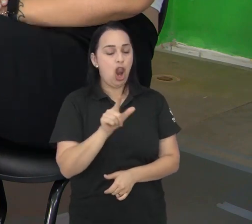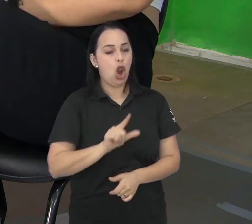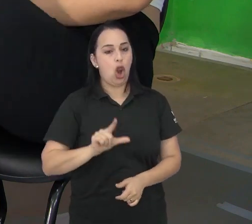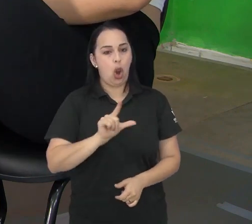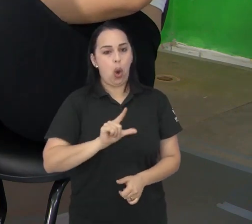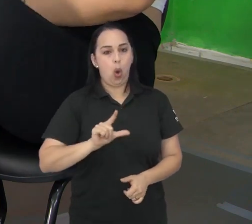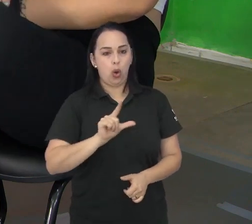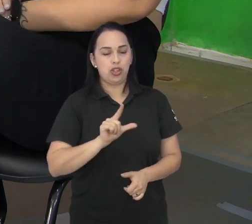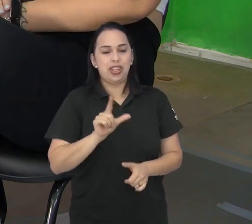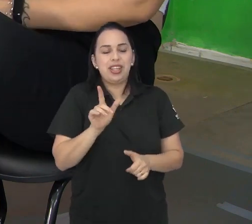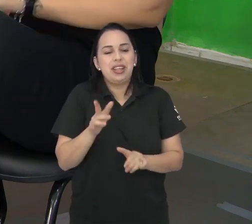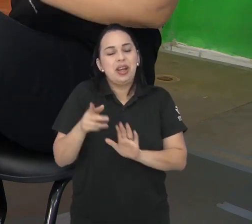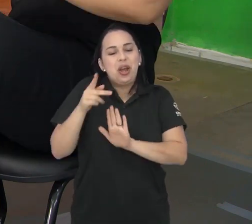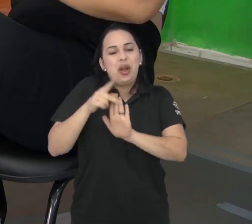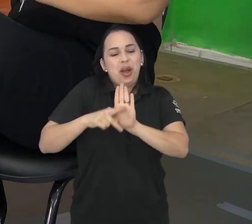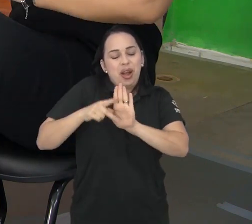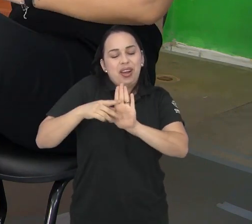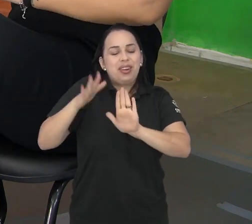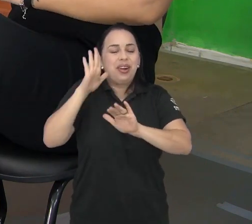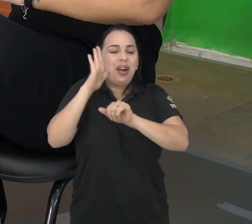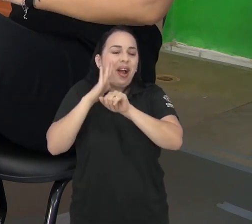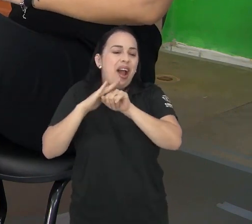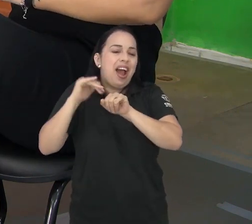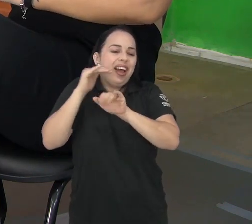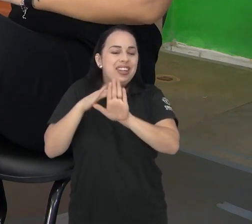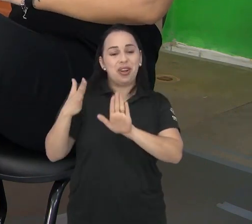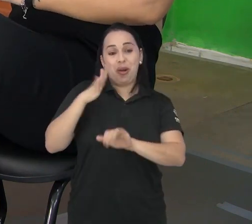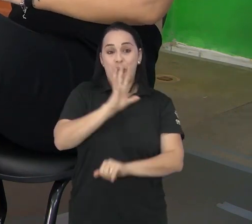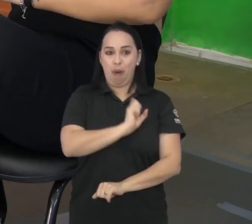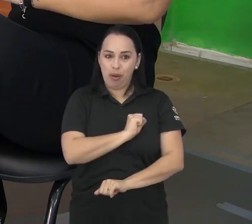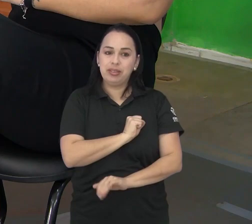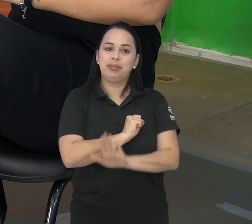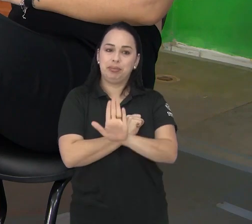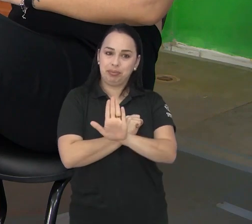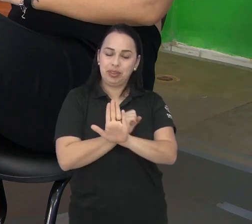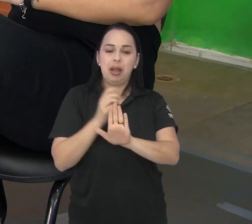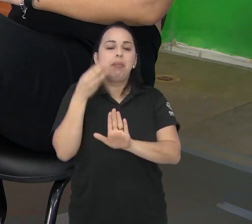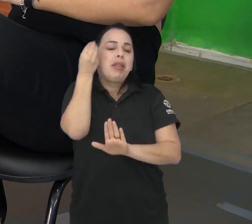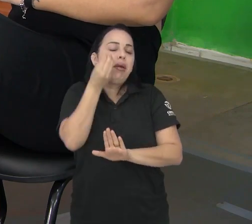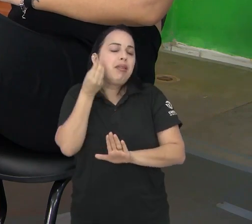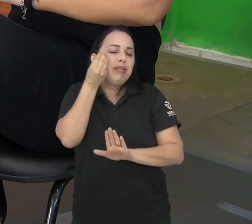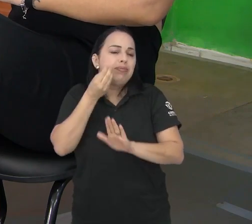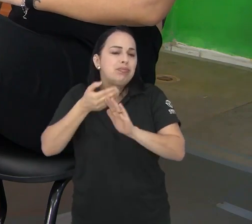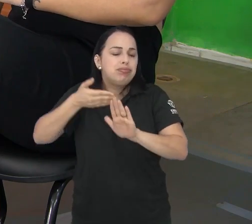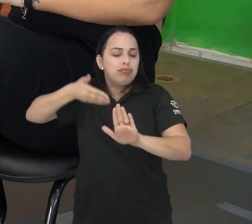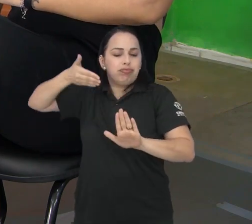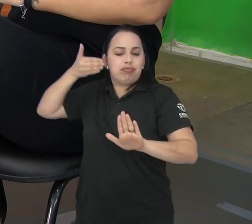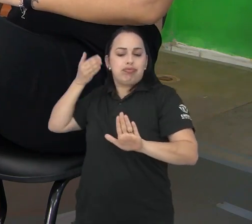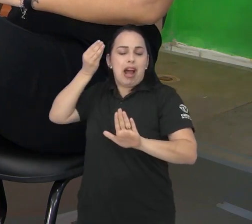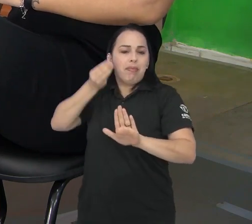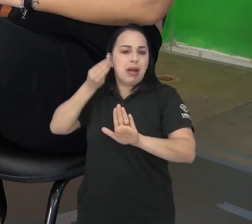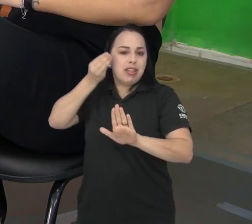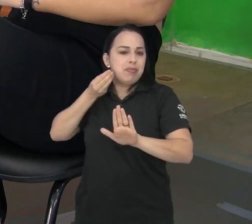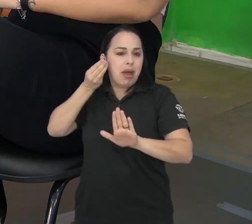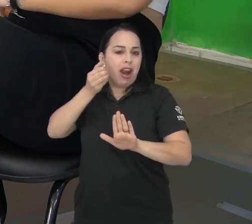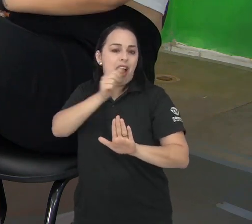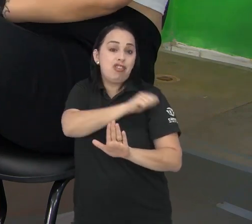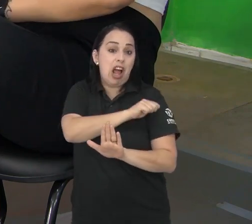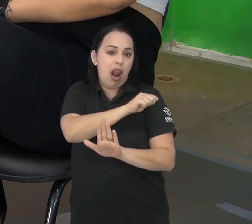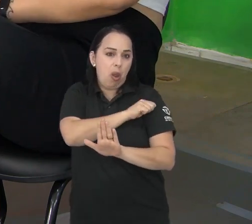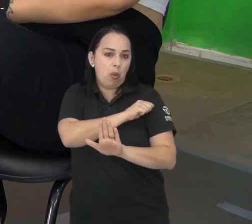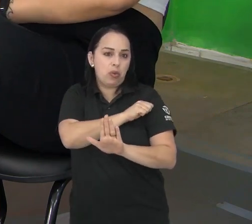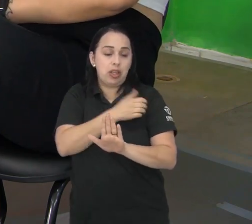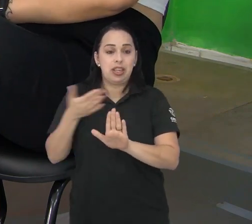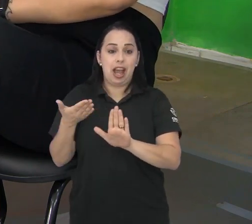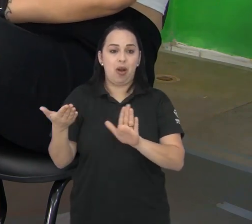é claro que você tem todo um carinho ali e todo, como se diz assim, uma vivência, uma experiência do que é ser aluno